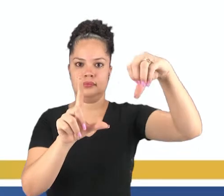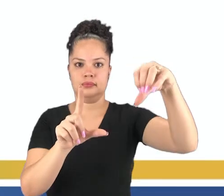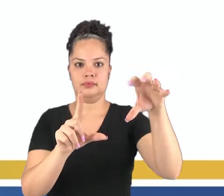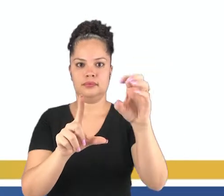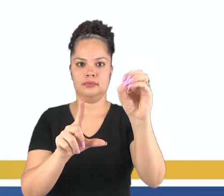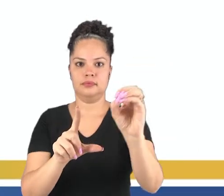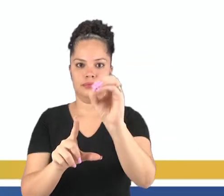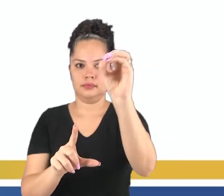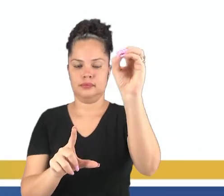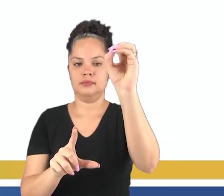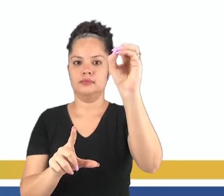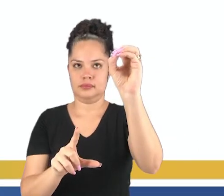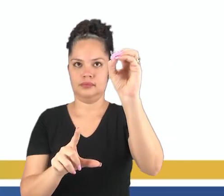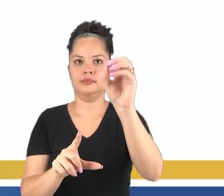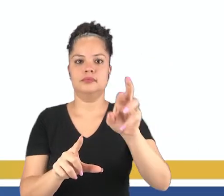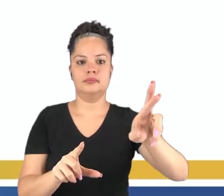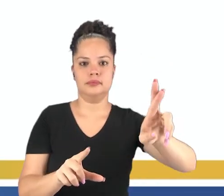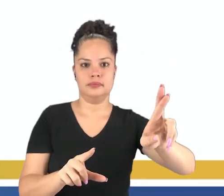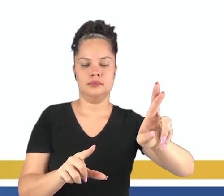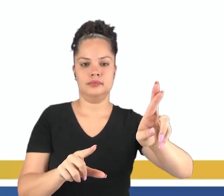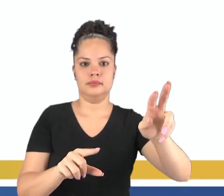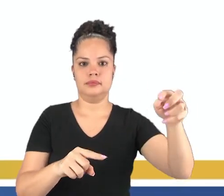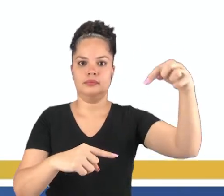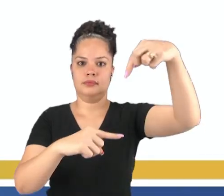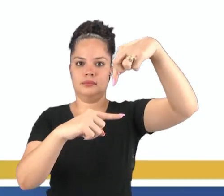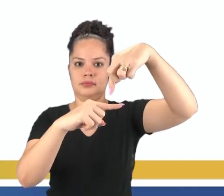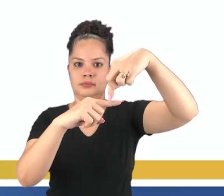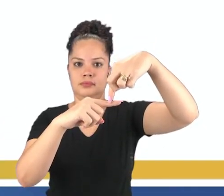R perpendicular a S, beleza?